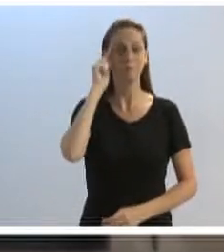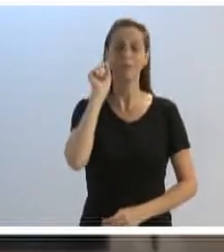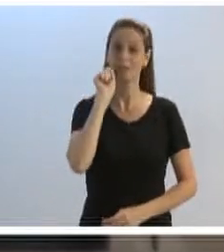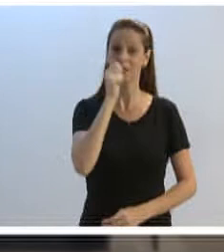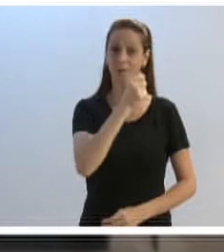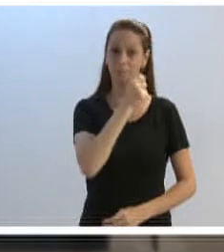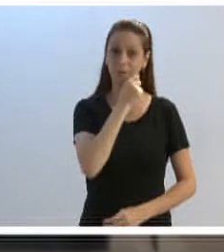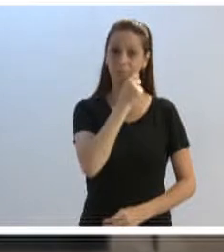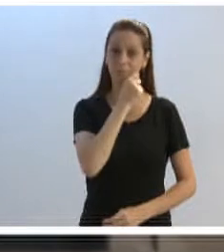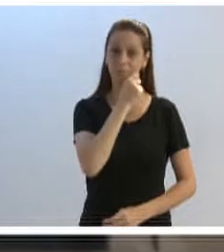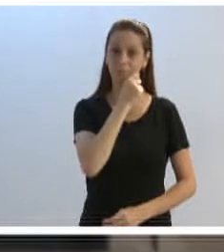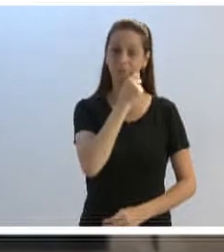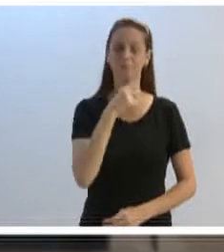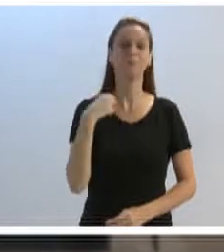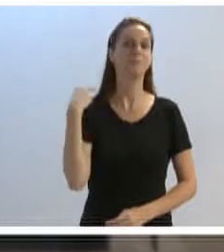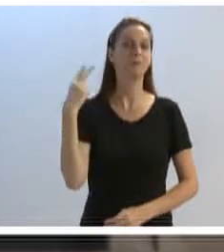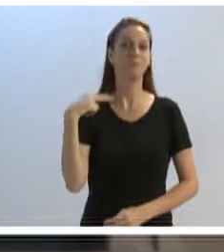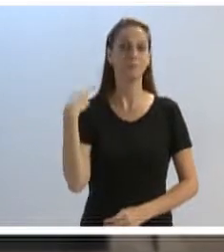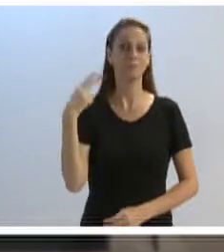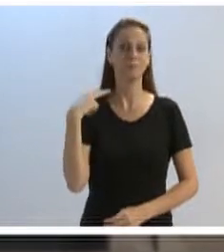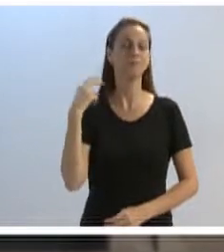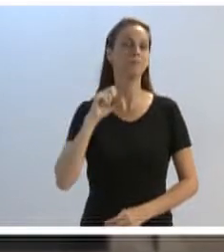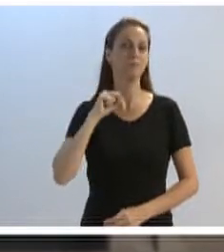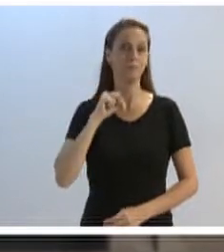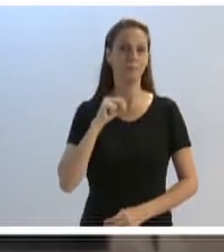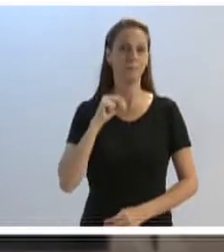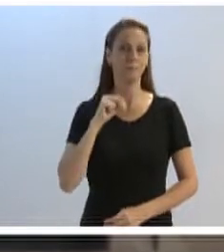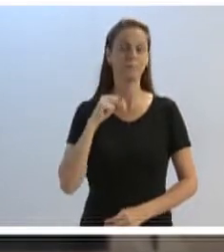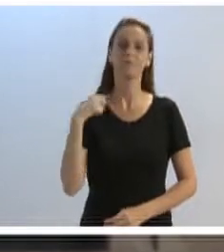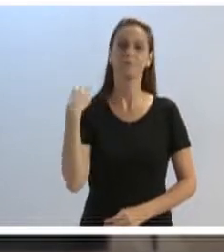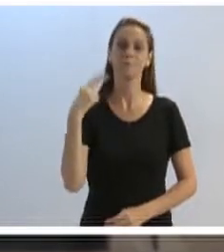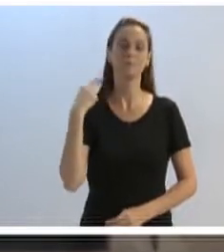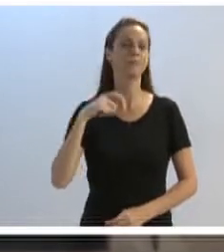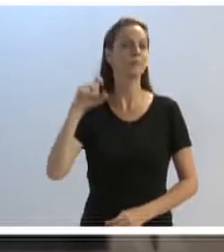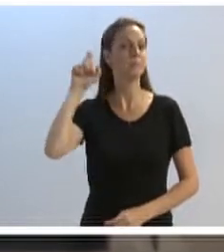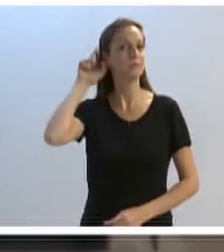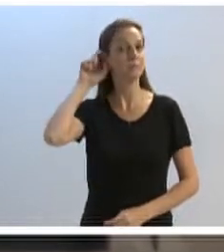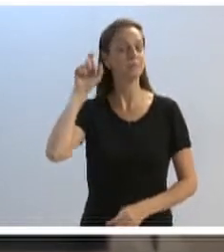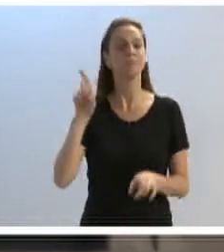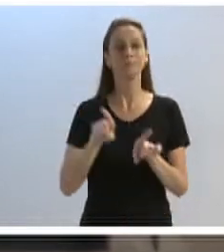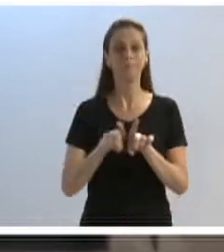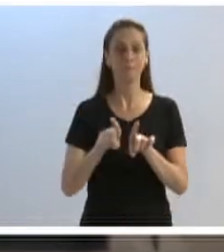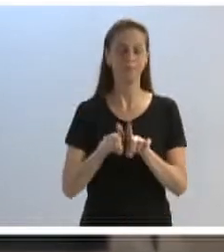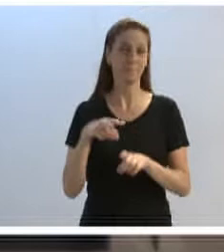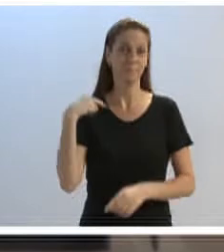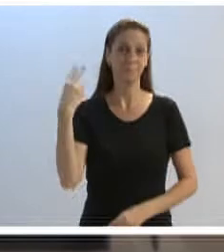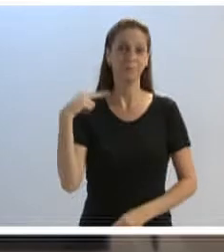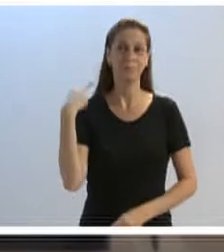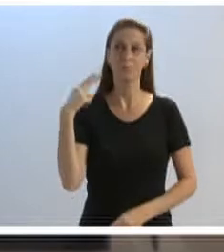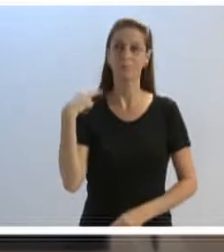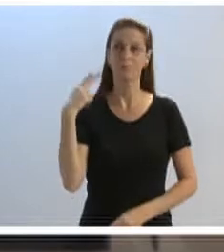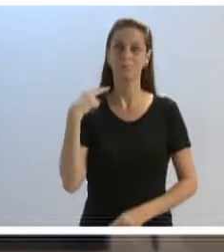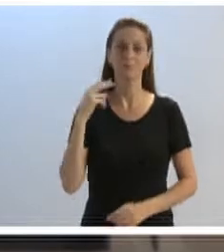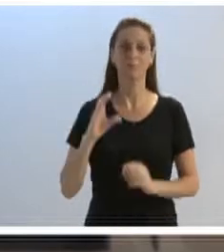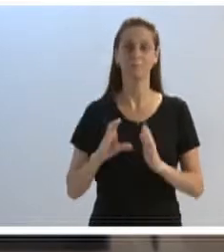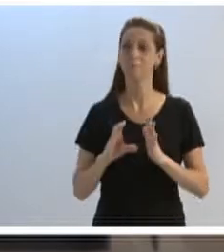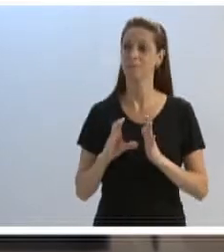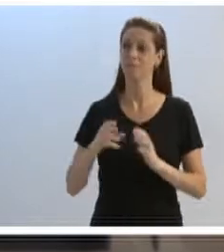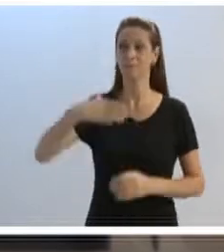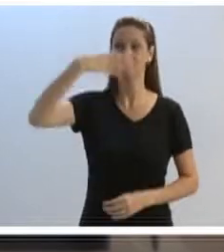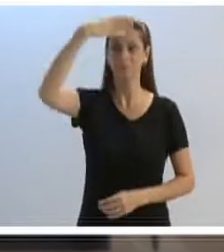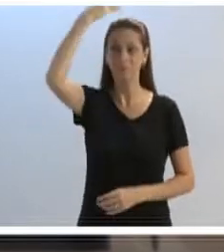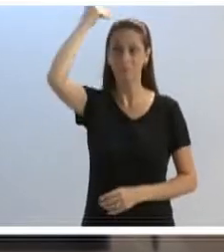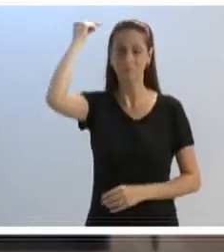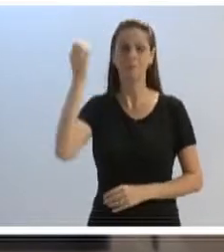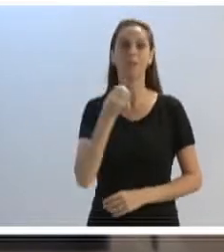Alba, vereador Silvio, vereador Mantal e vereador Alexandre